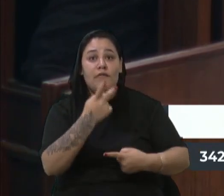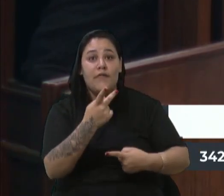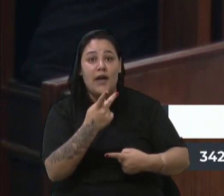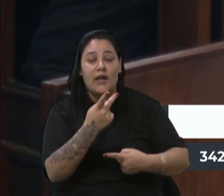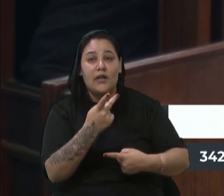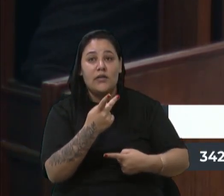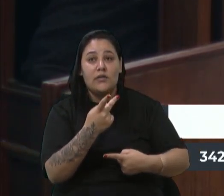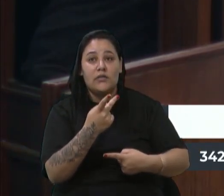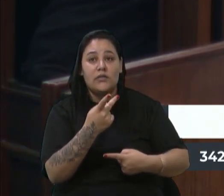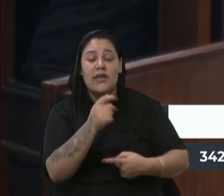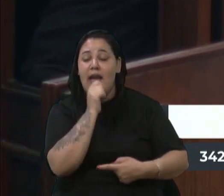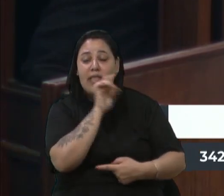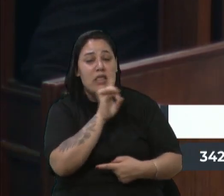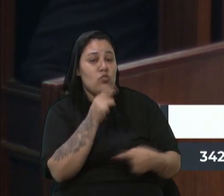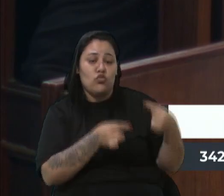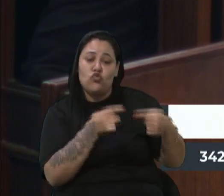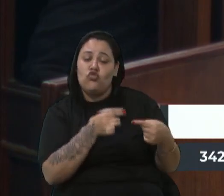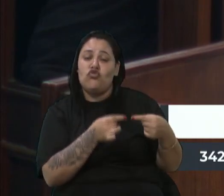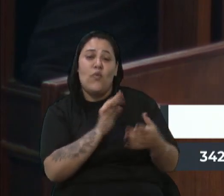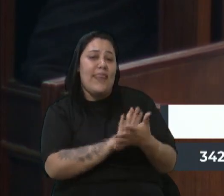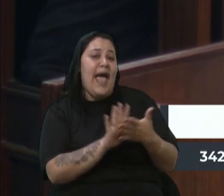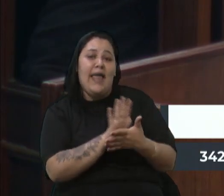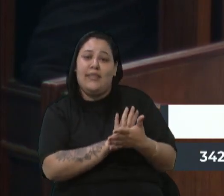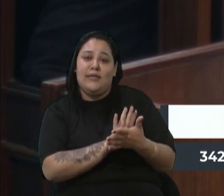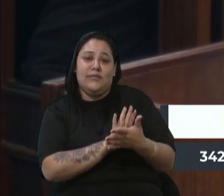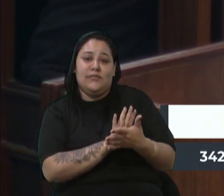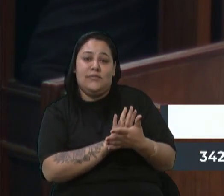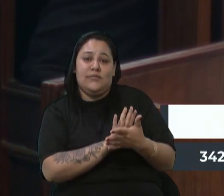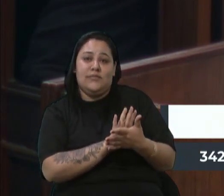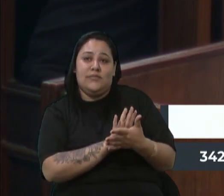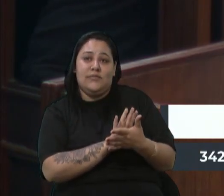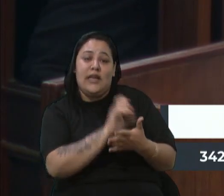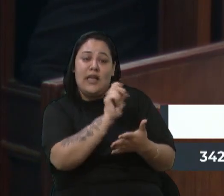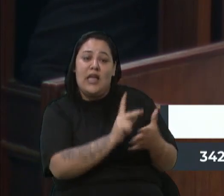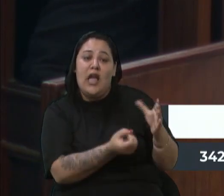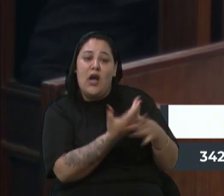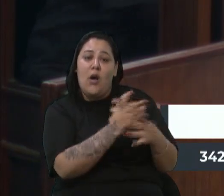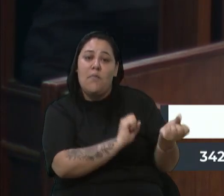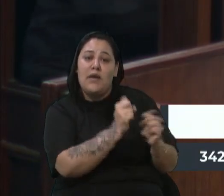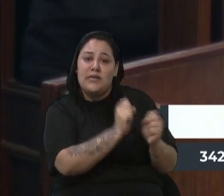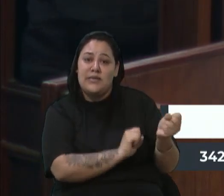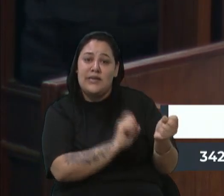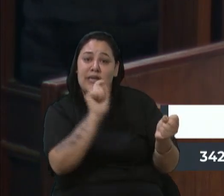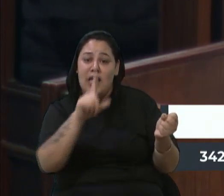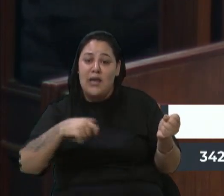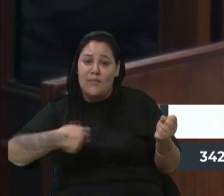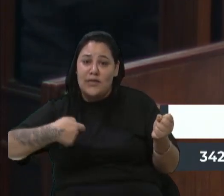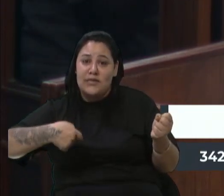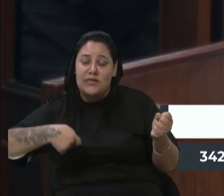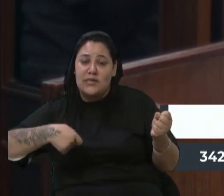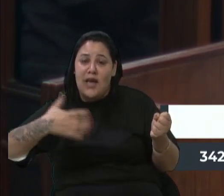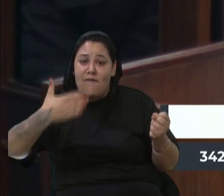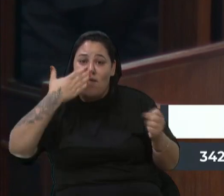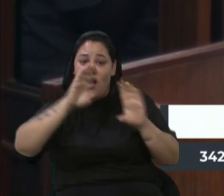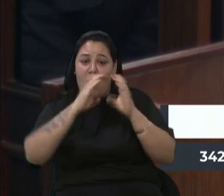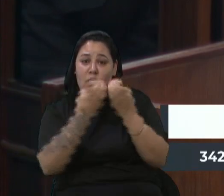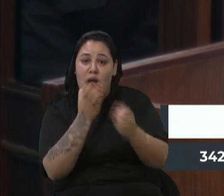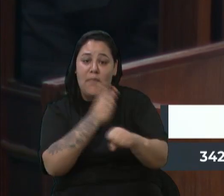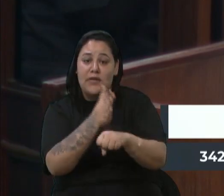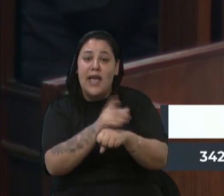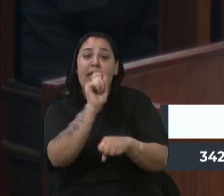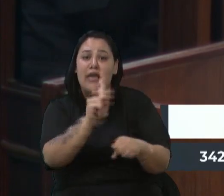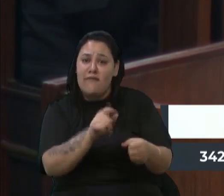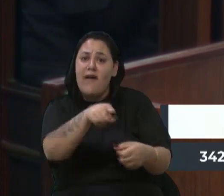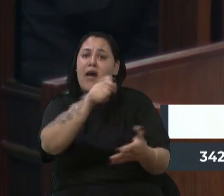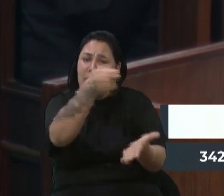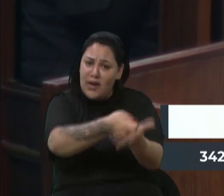debatido. Então, acho que nós temos que iniciar já os debates, e quem tem que estar à frente é a comunidade, é quem vai pagar,